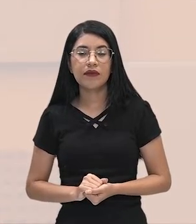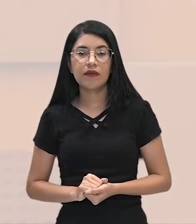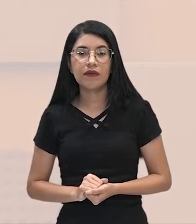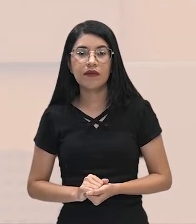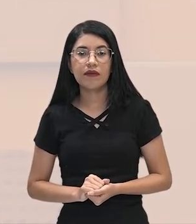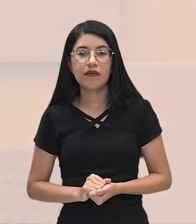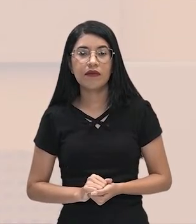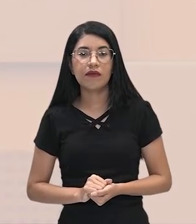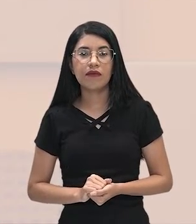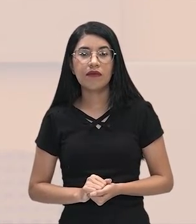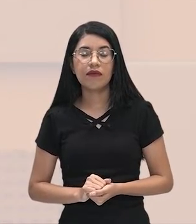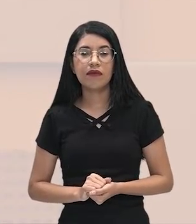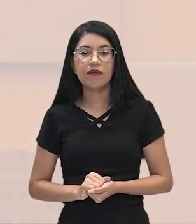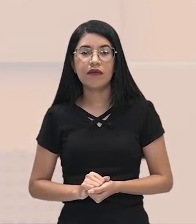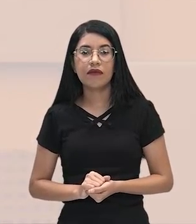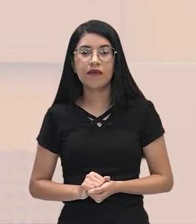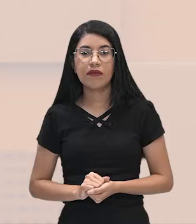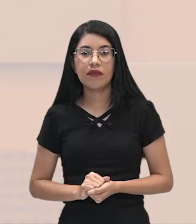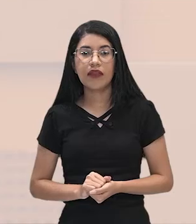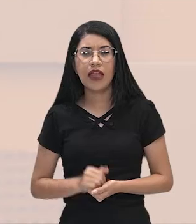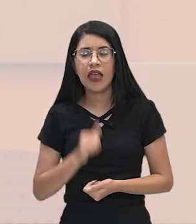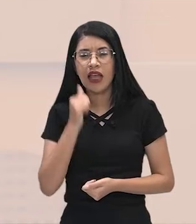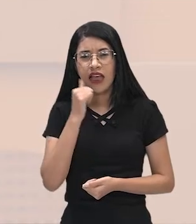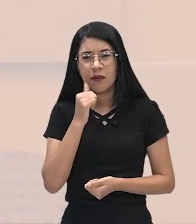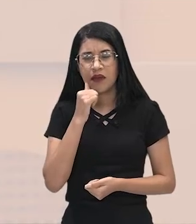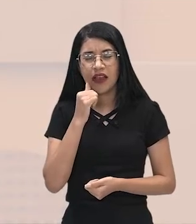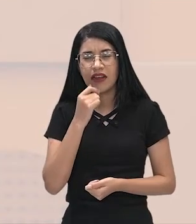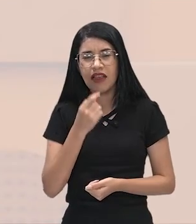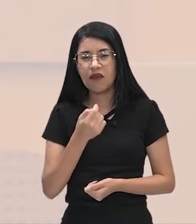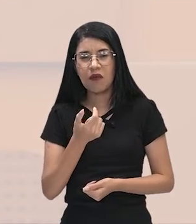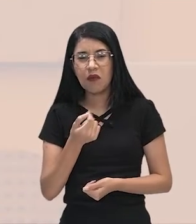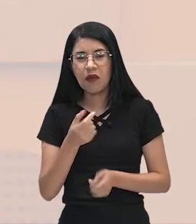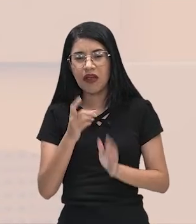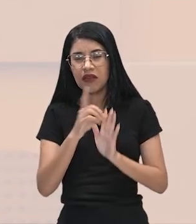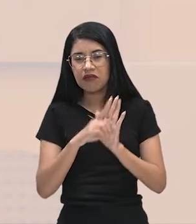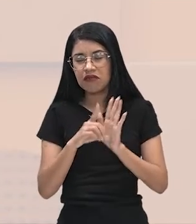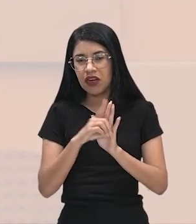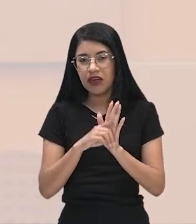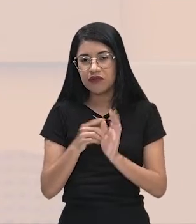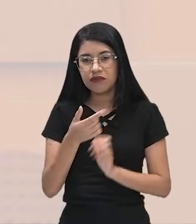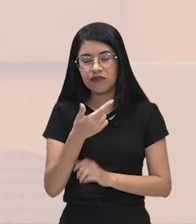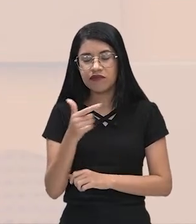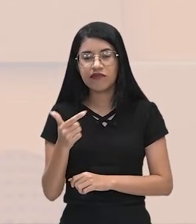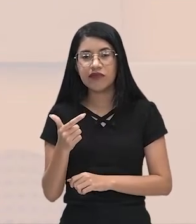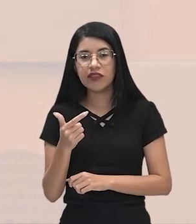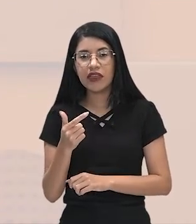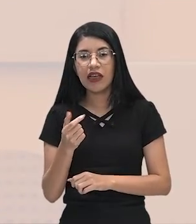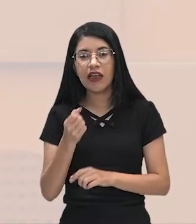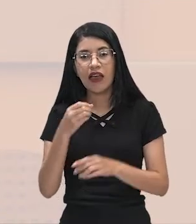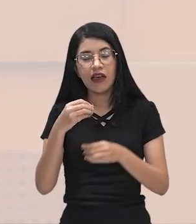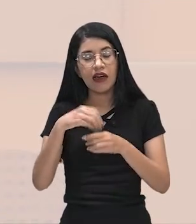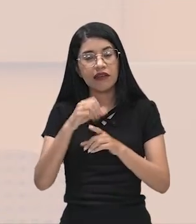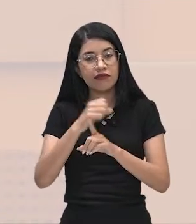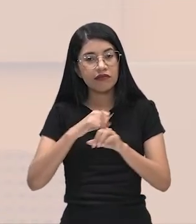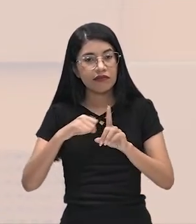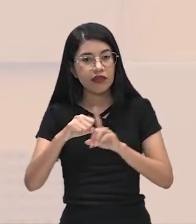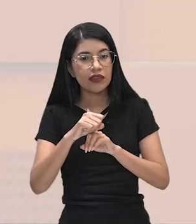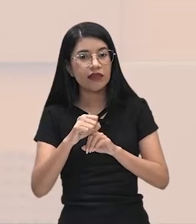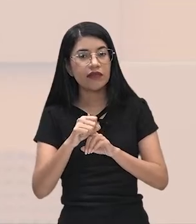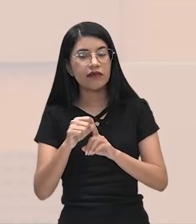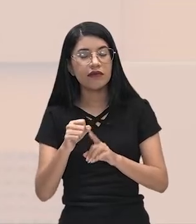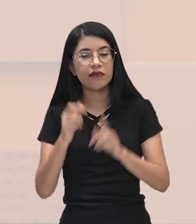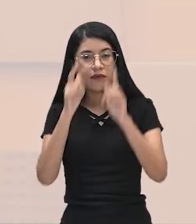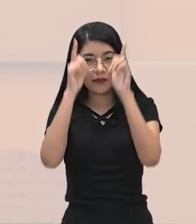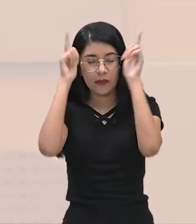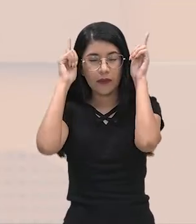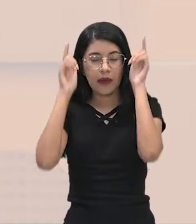ter ali muito poucos ou quase nada de direitos dentro dessa sociedade, mas uma coisa é certa, na vida